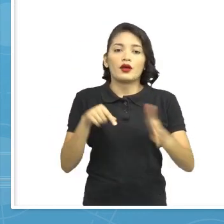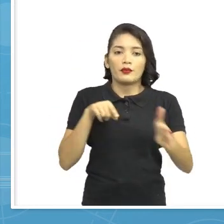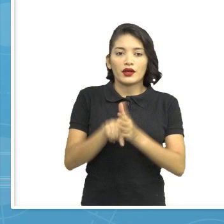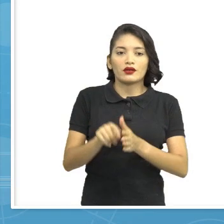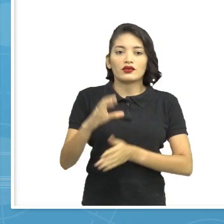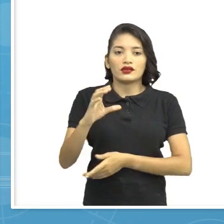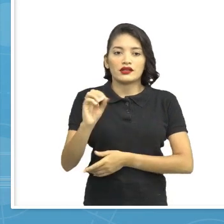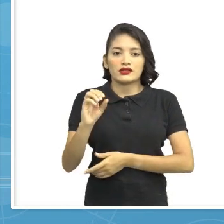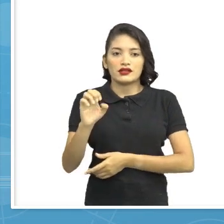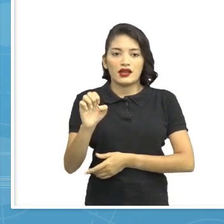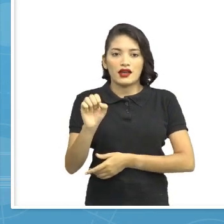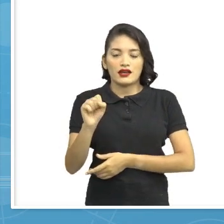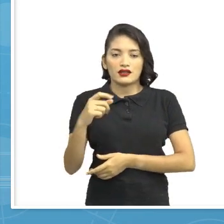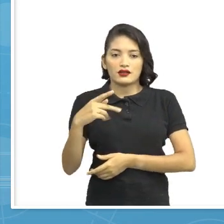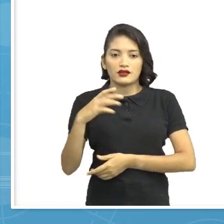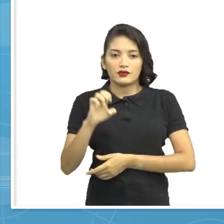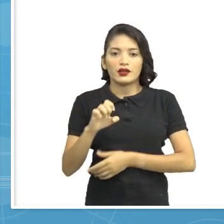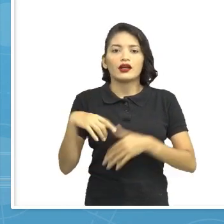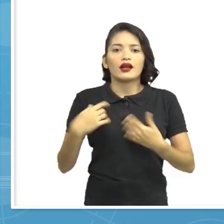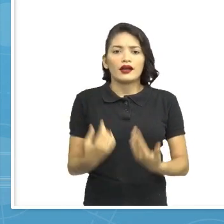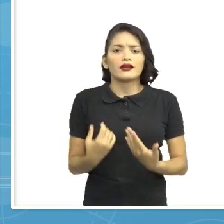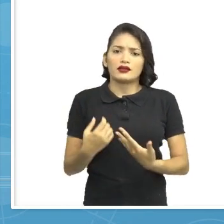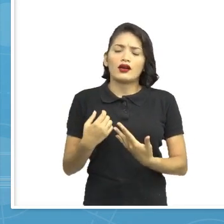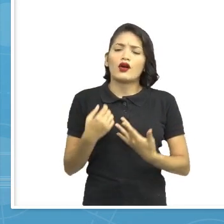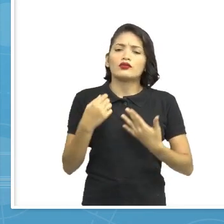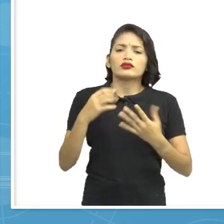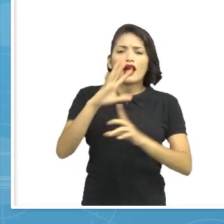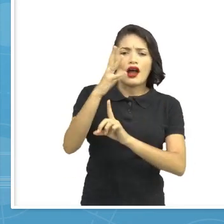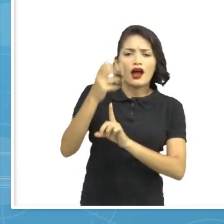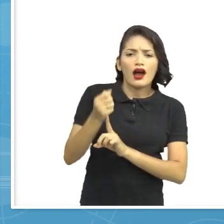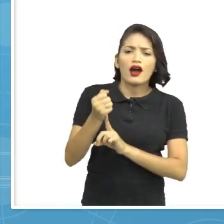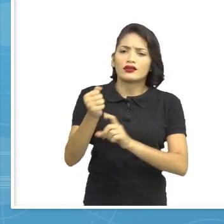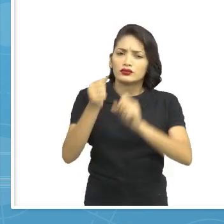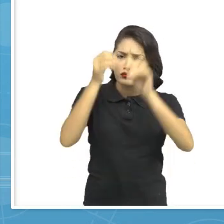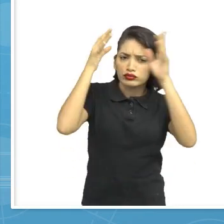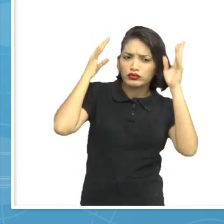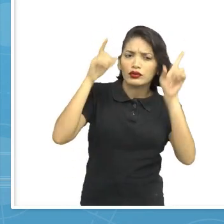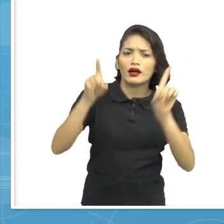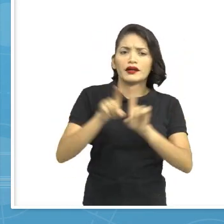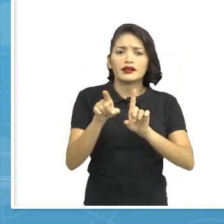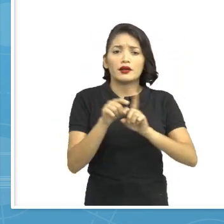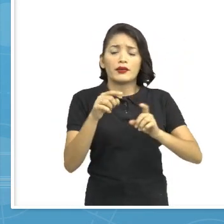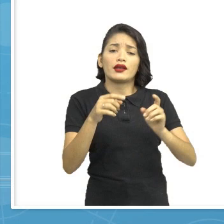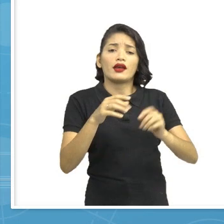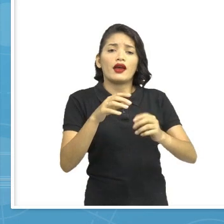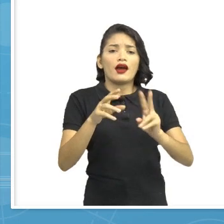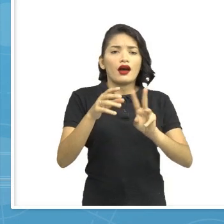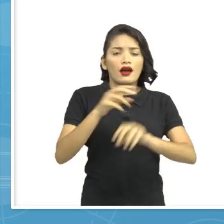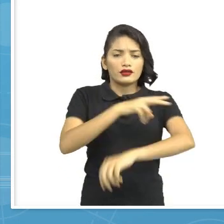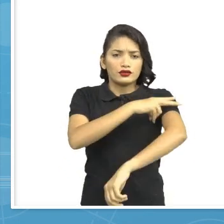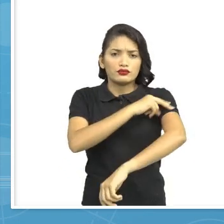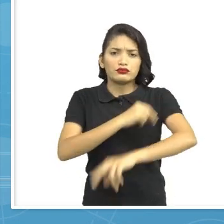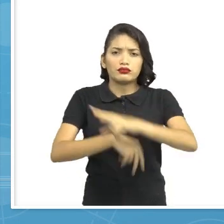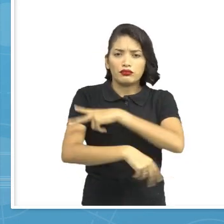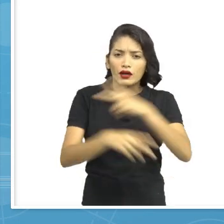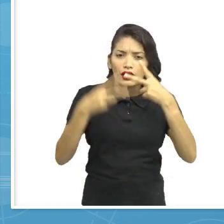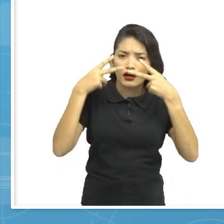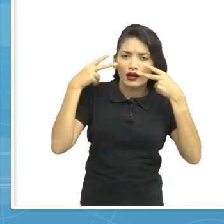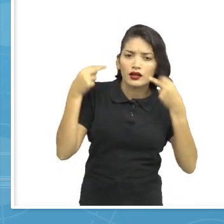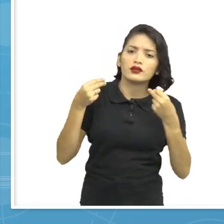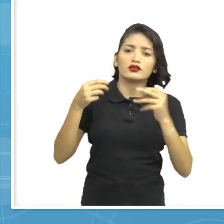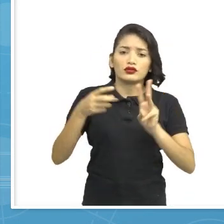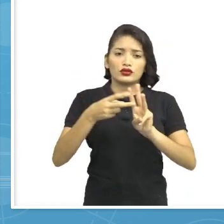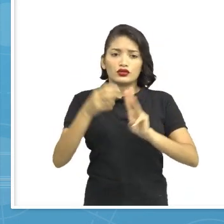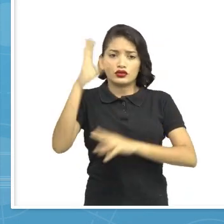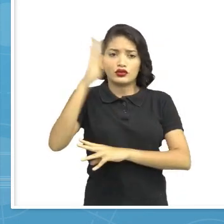plumária indígena e à pintura corporal dos índios brasileiros, assinale a opção correta. A gente